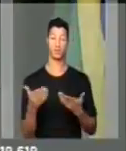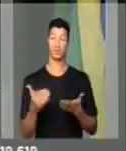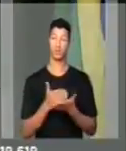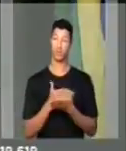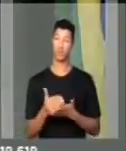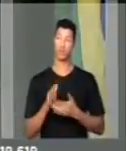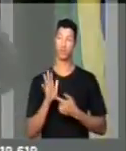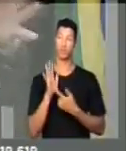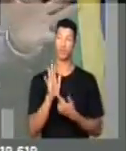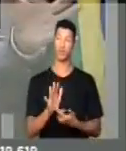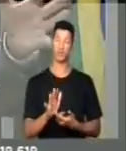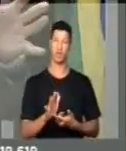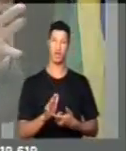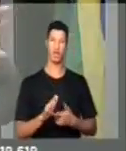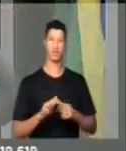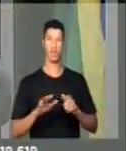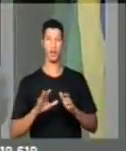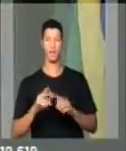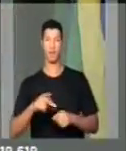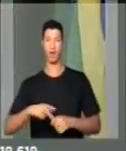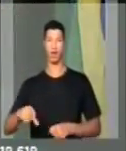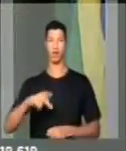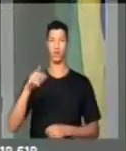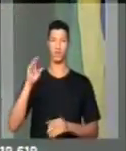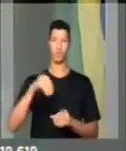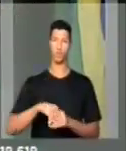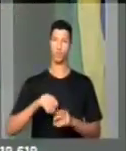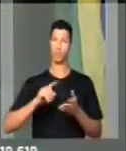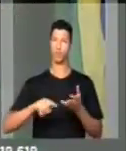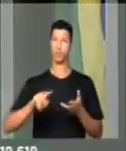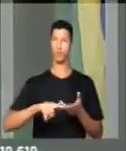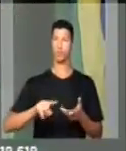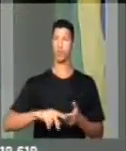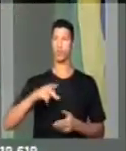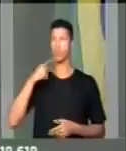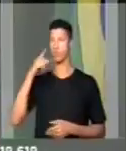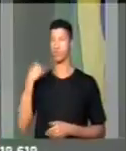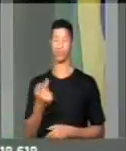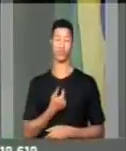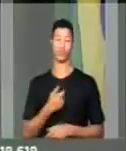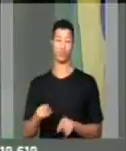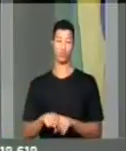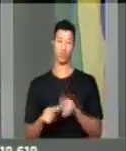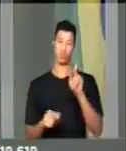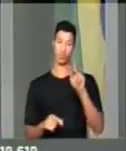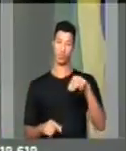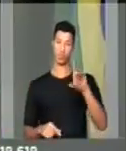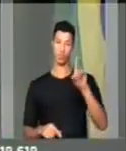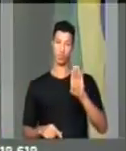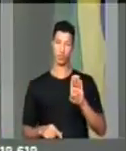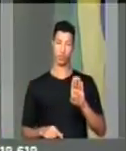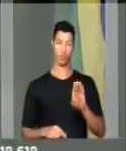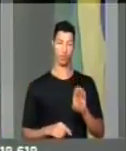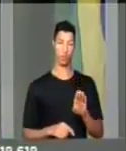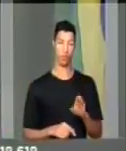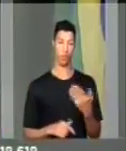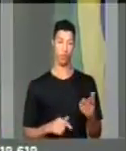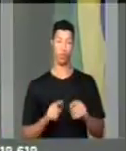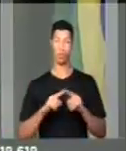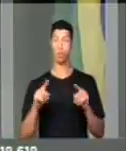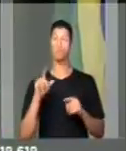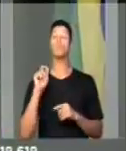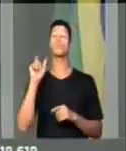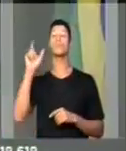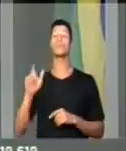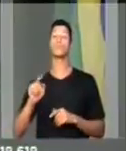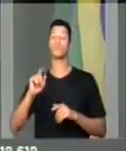começou a mostrar os escândalos da Petrobras, envolvendo diversos partidos, inclusive o nosso partido, o PMDB. Mas quem